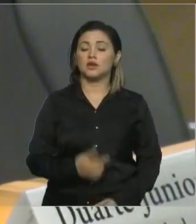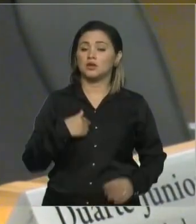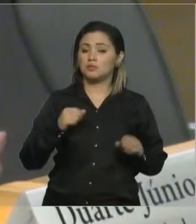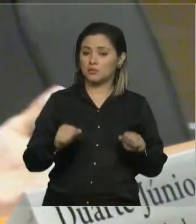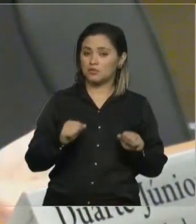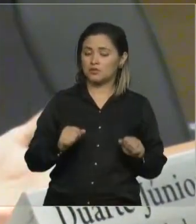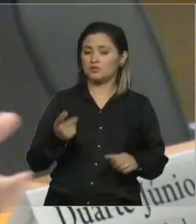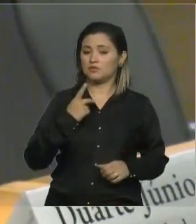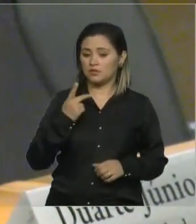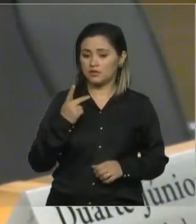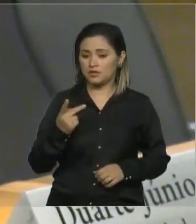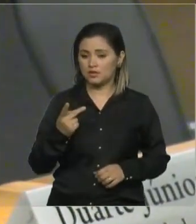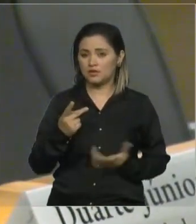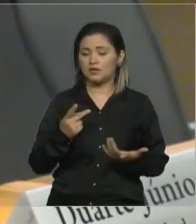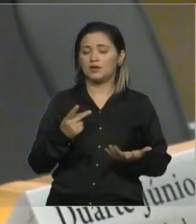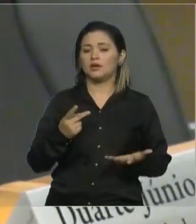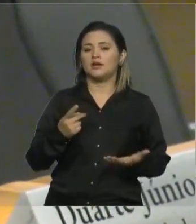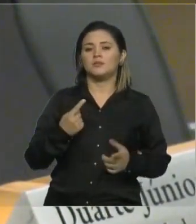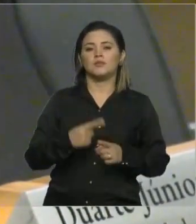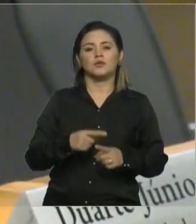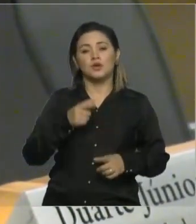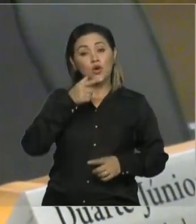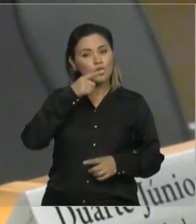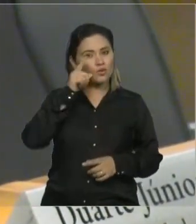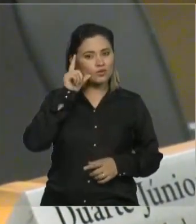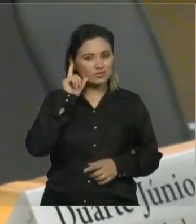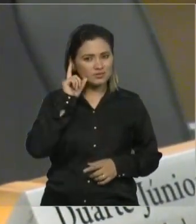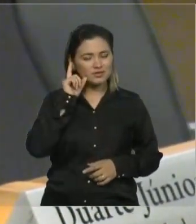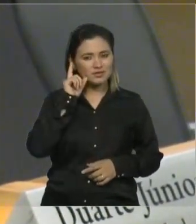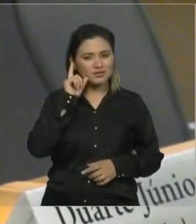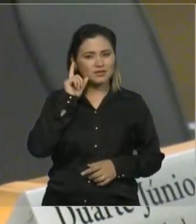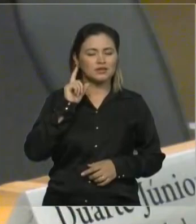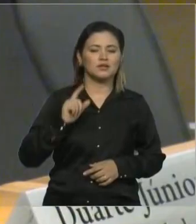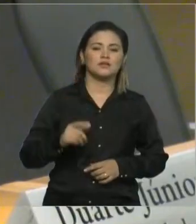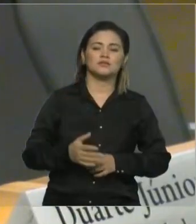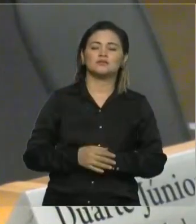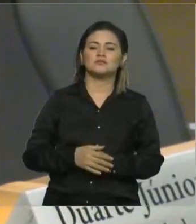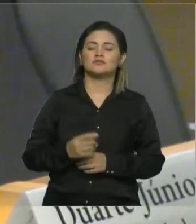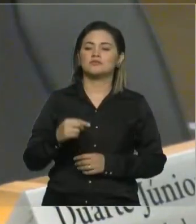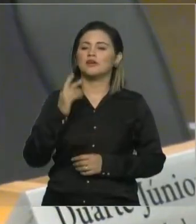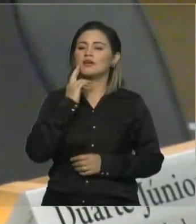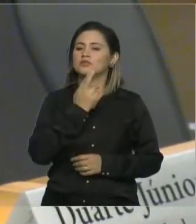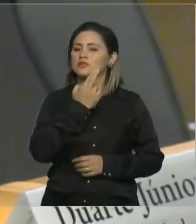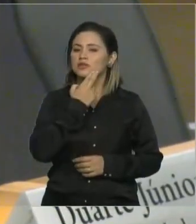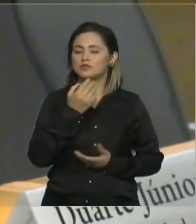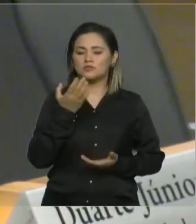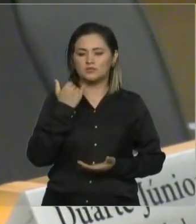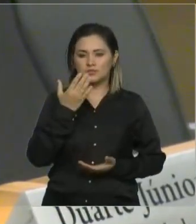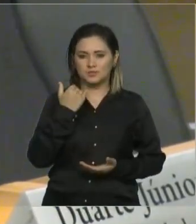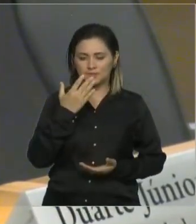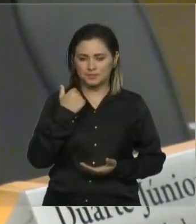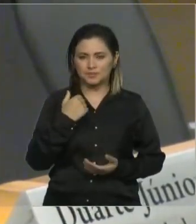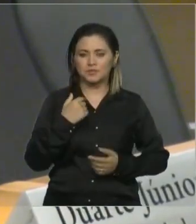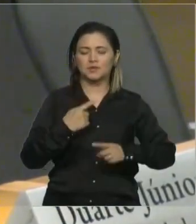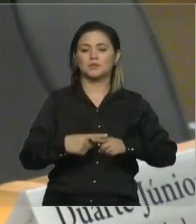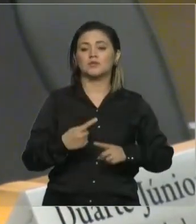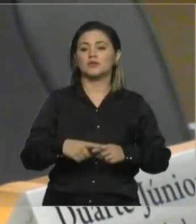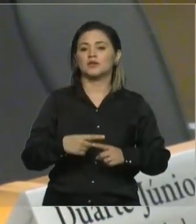pelo almoço de ontem. Estávamos comemorando o aniversário do nosso querido amigo Fábio Macedo,